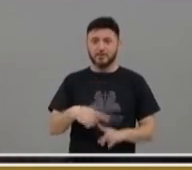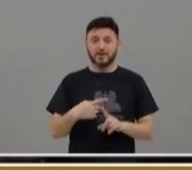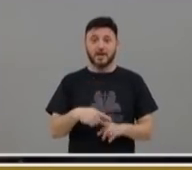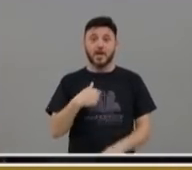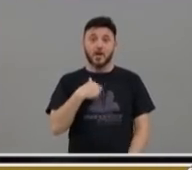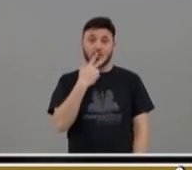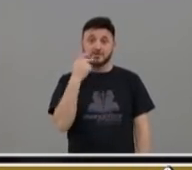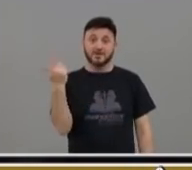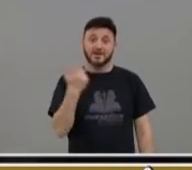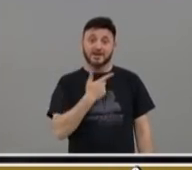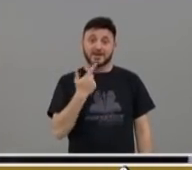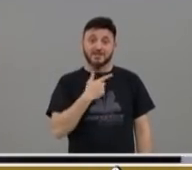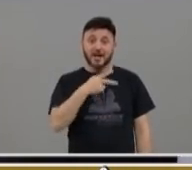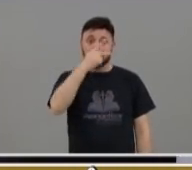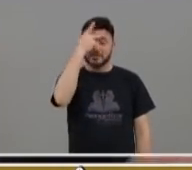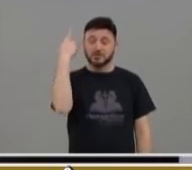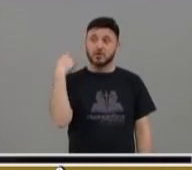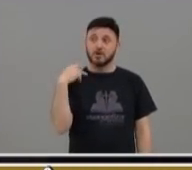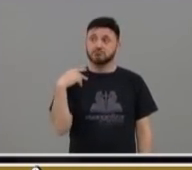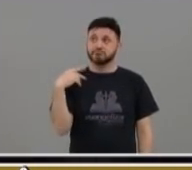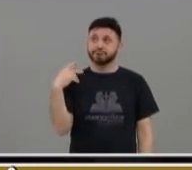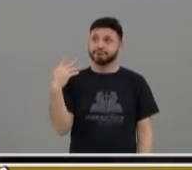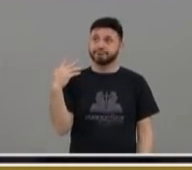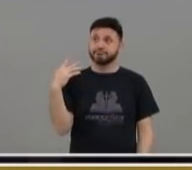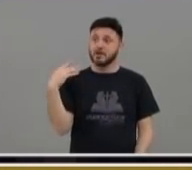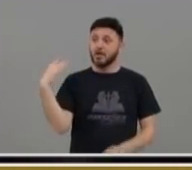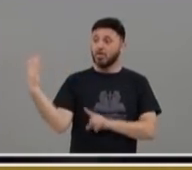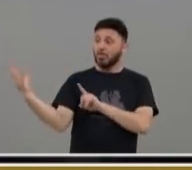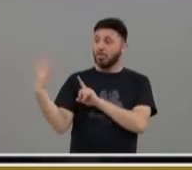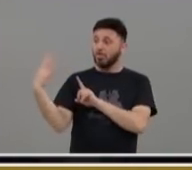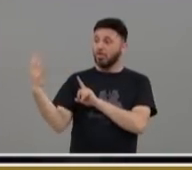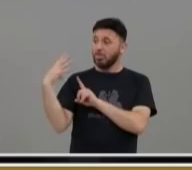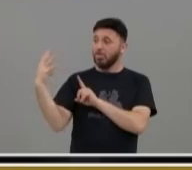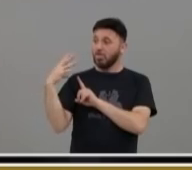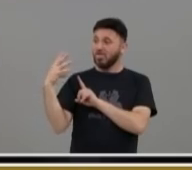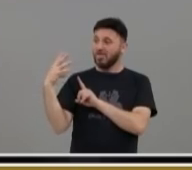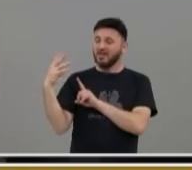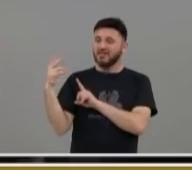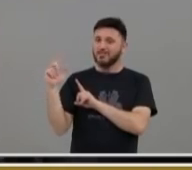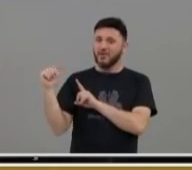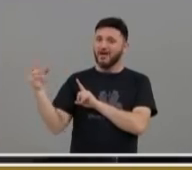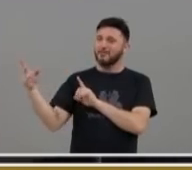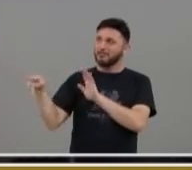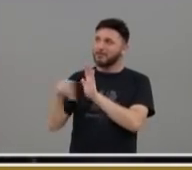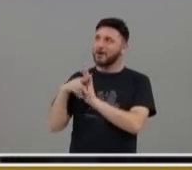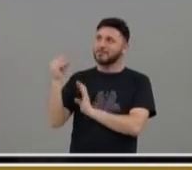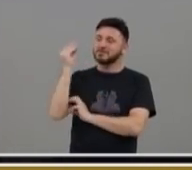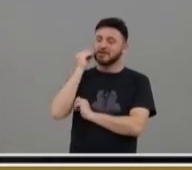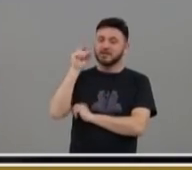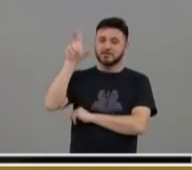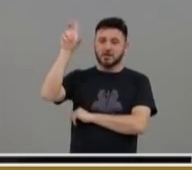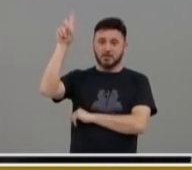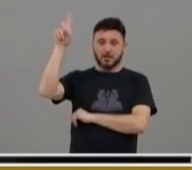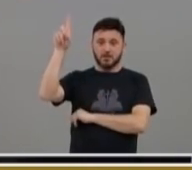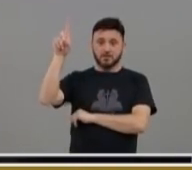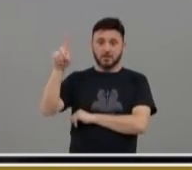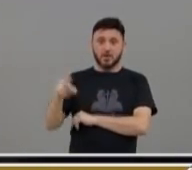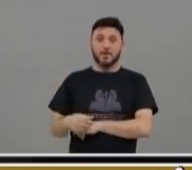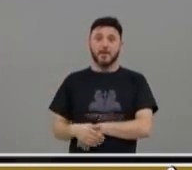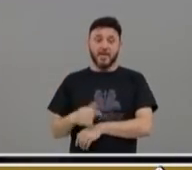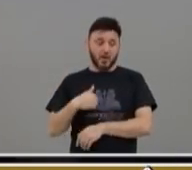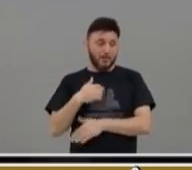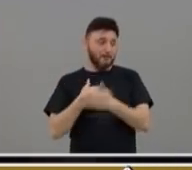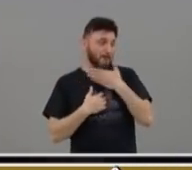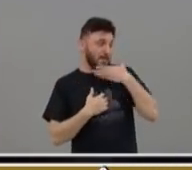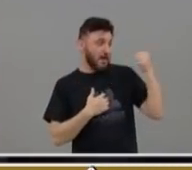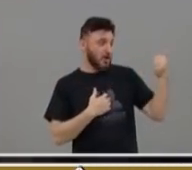pessoas vão deixando se levar por aquilo que não é a experiência de Deus. Como eu te dizia, da experiência de querer ser melhor do que o outro, de querer